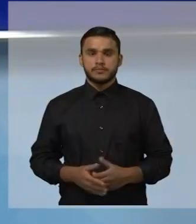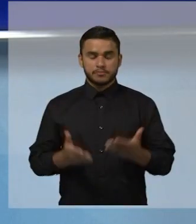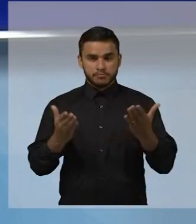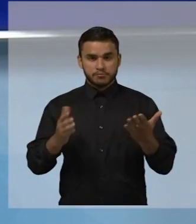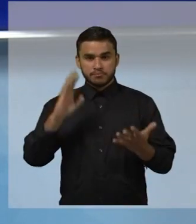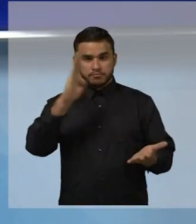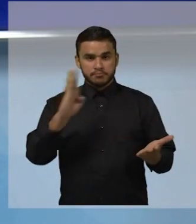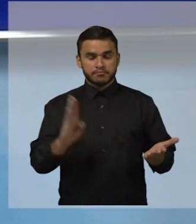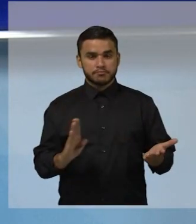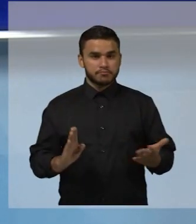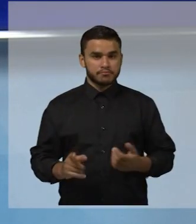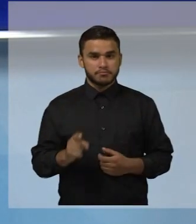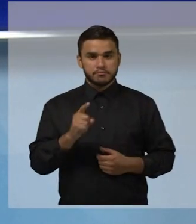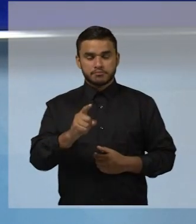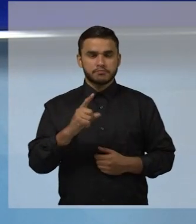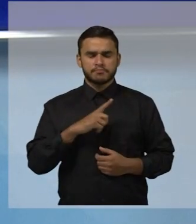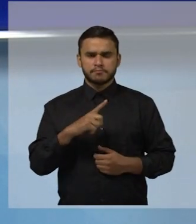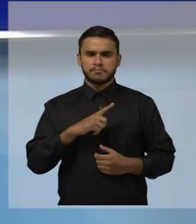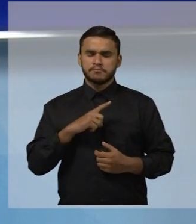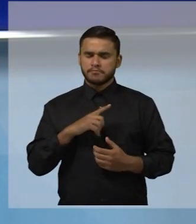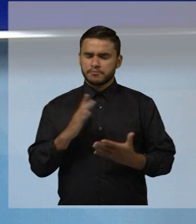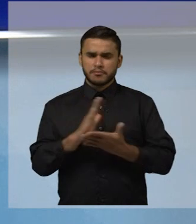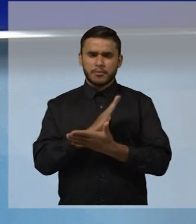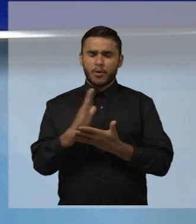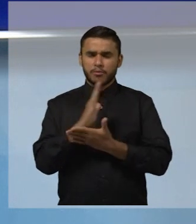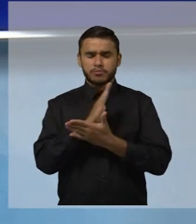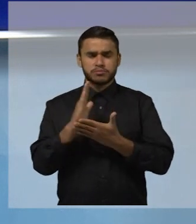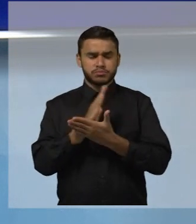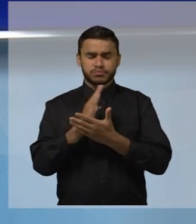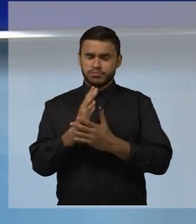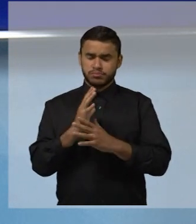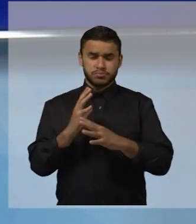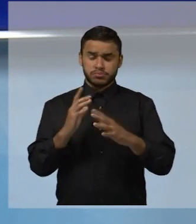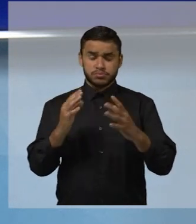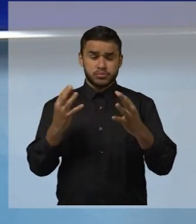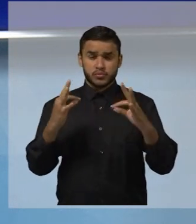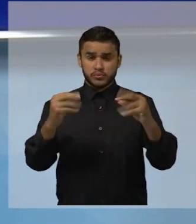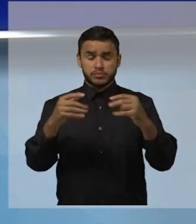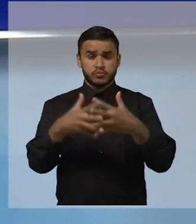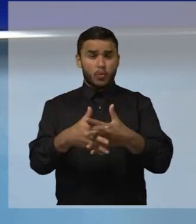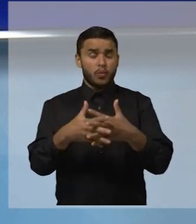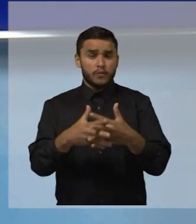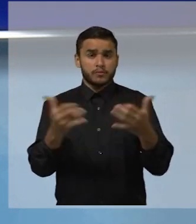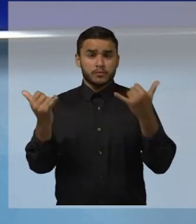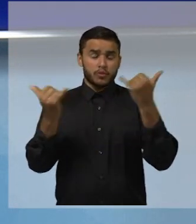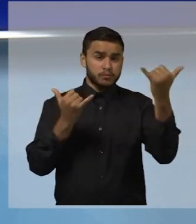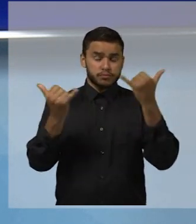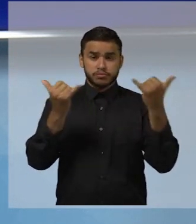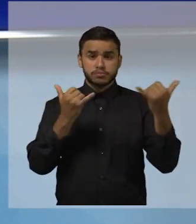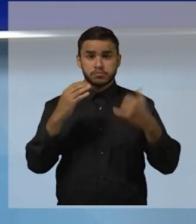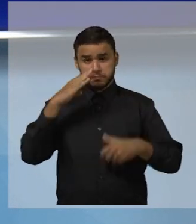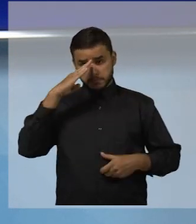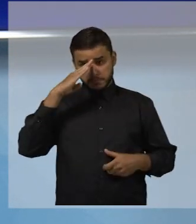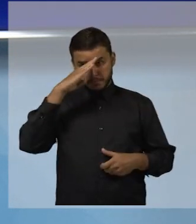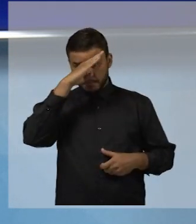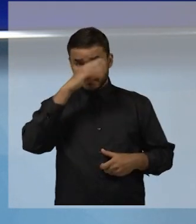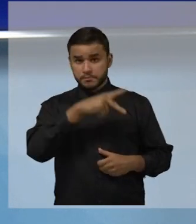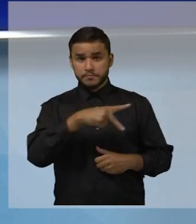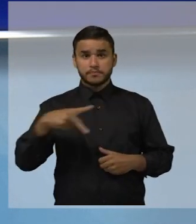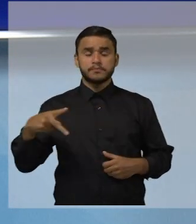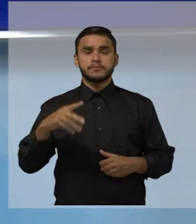No Brasil, prevalece o desencontro de informações e de opiniões entre o presidente da